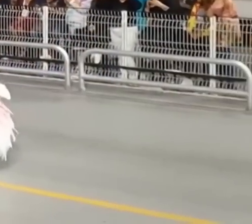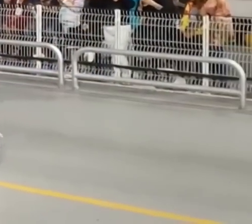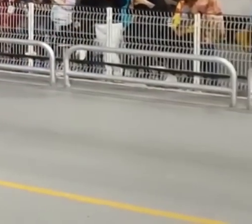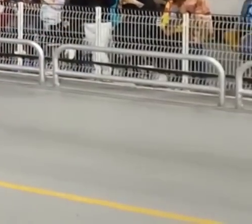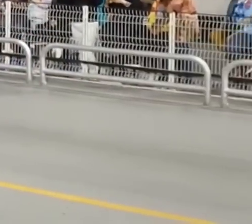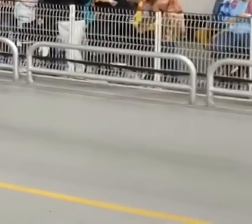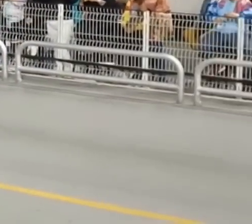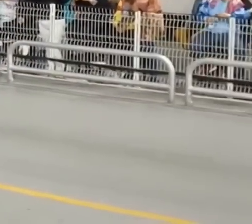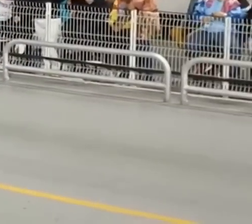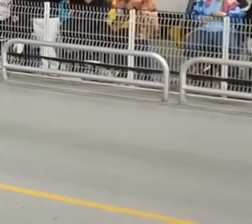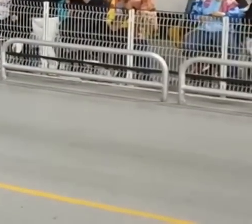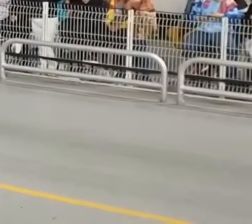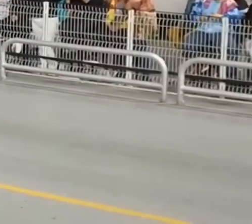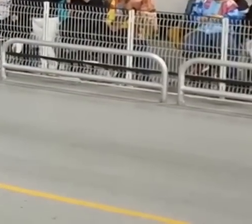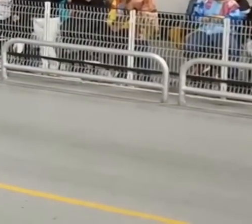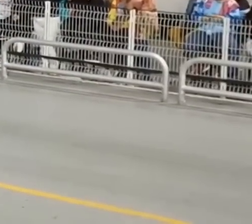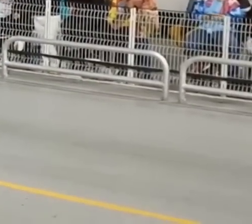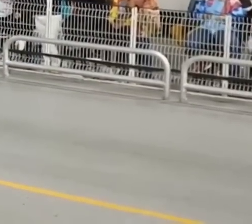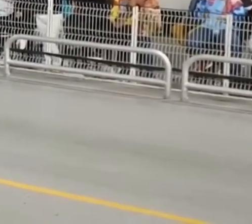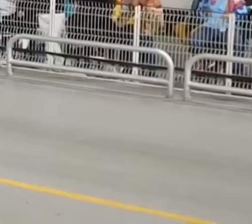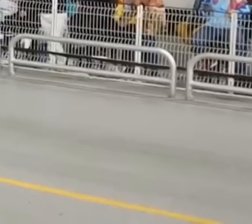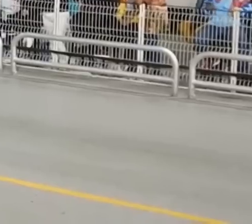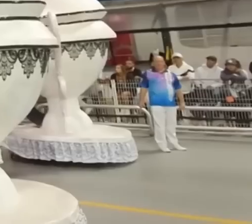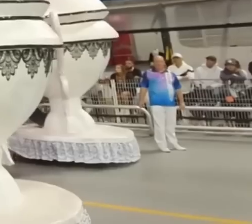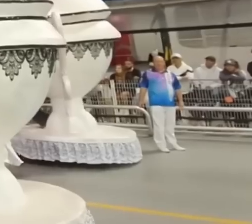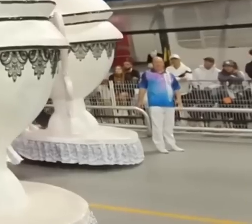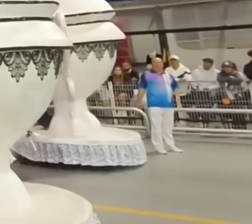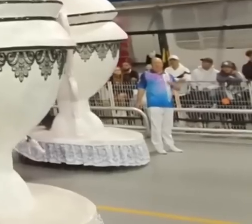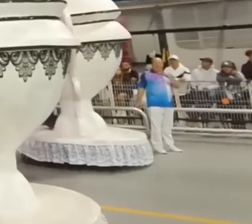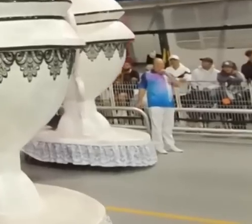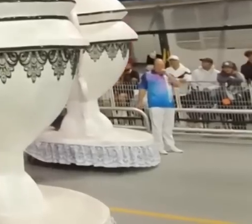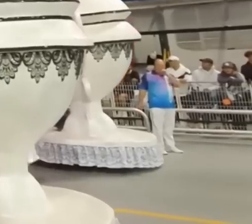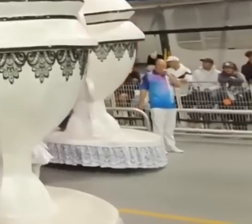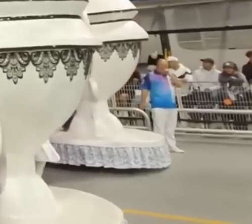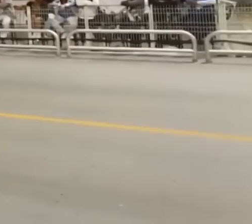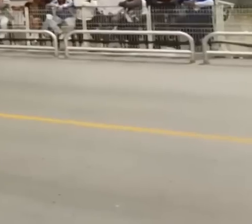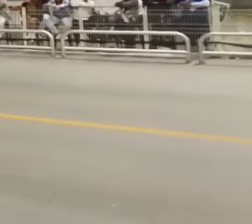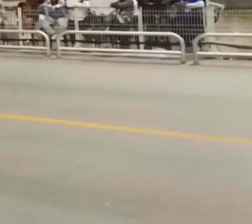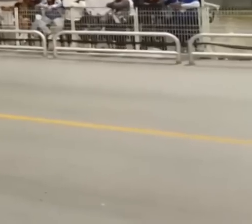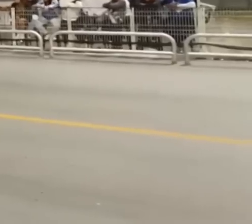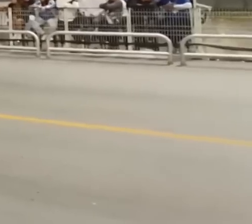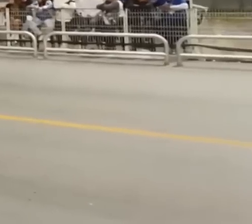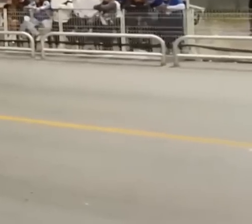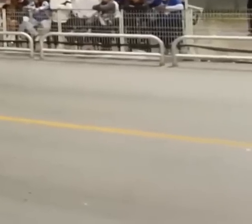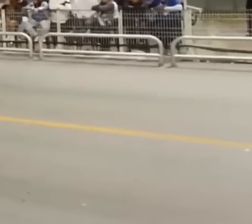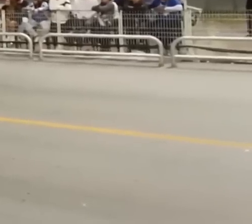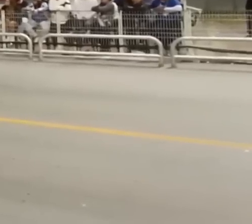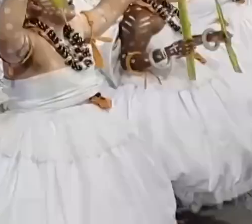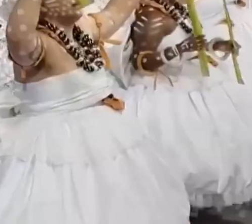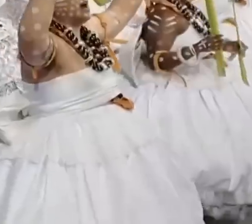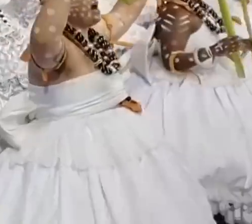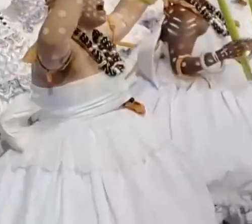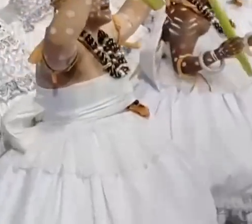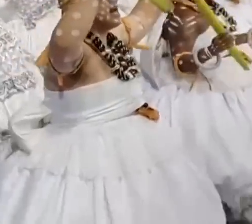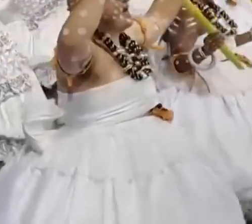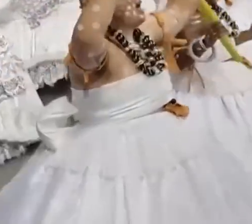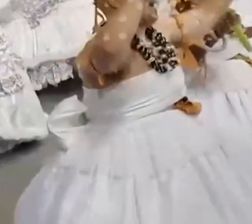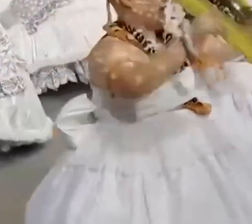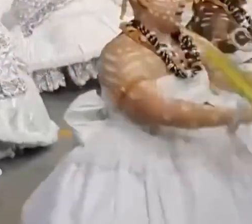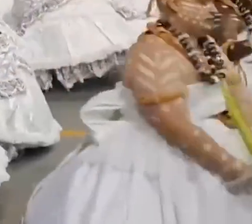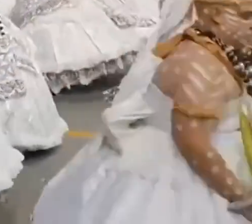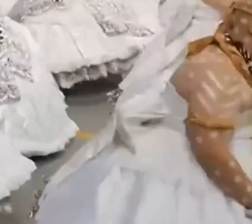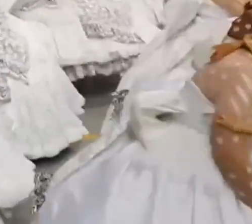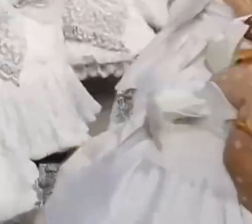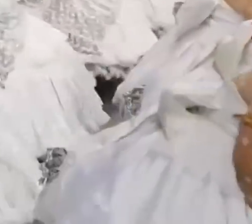juntos semear a paz. A Brasilândia vem mostrando seu carnaval. Um mundo novo